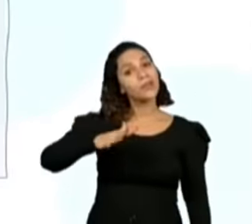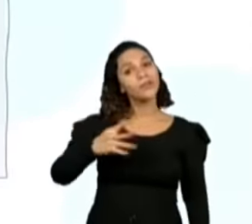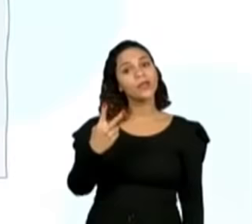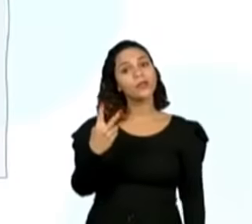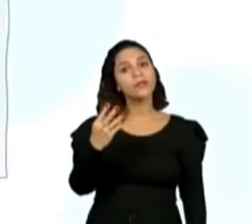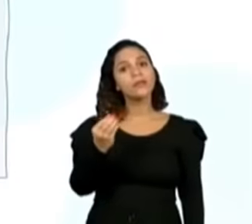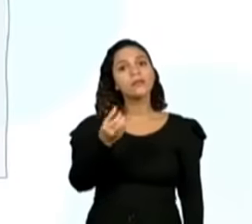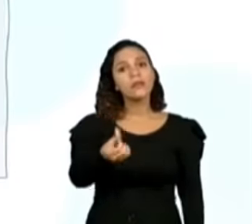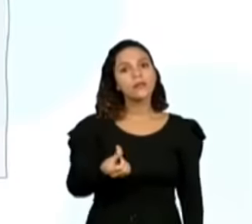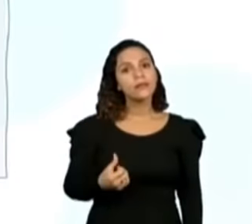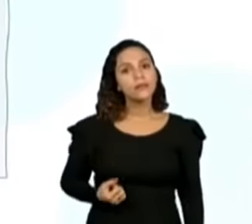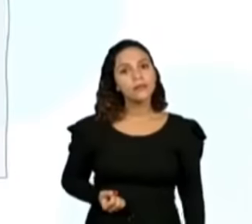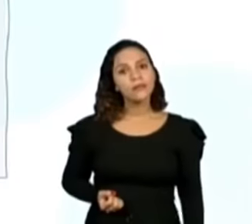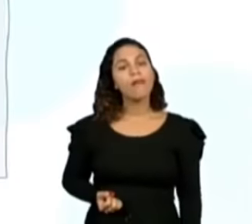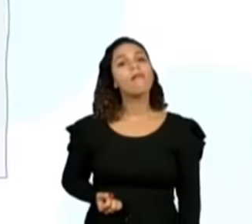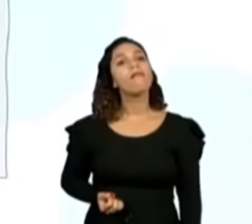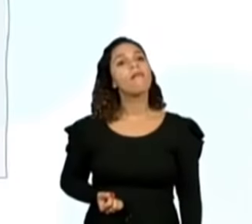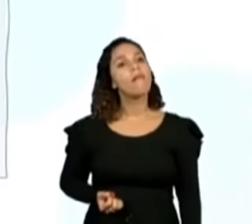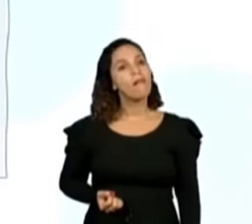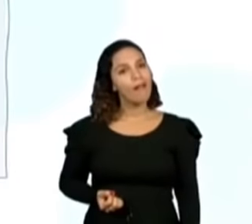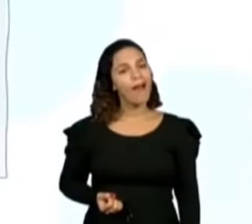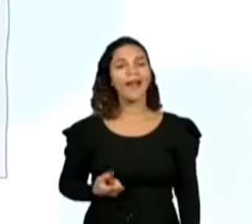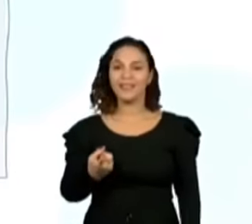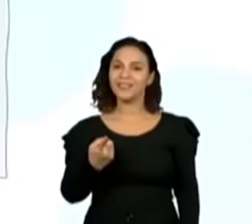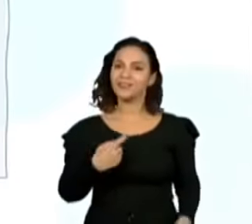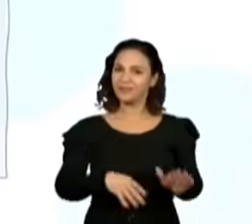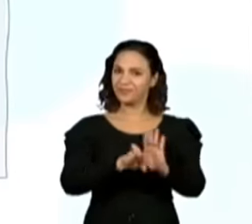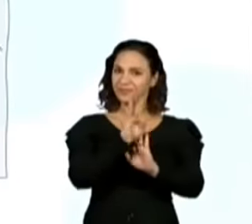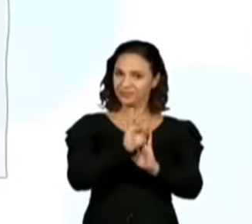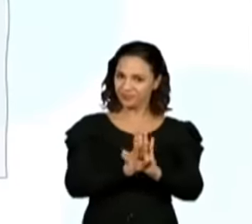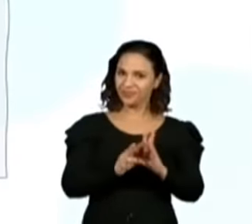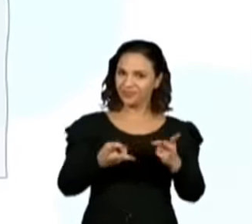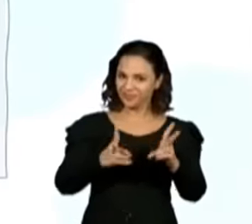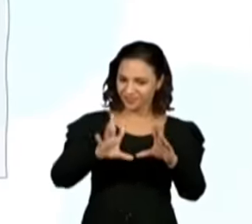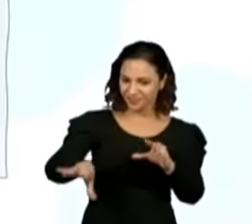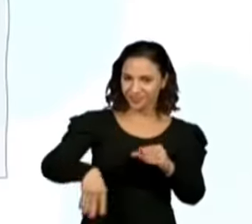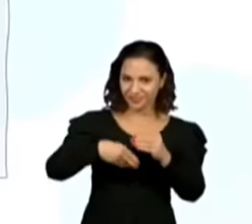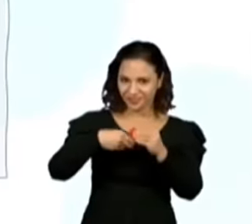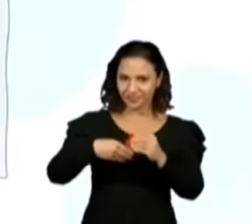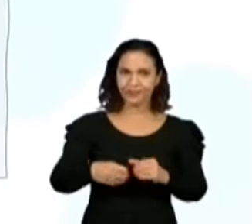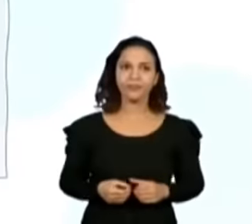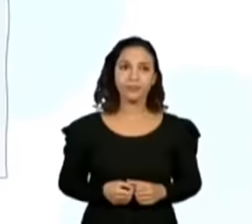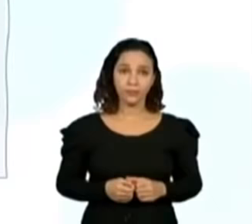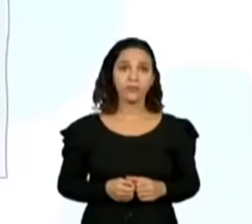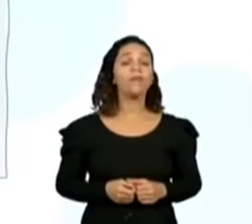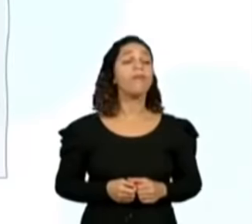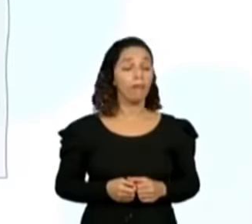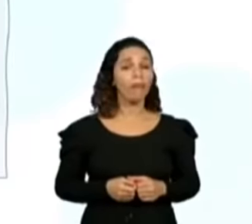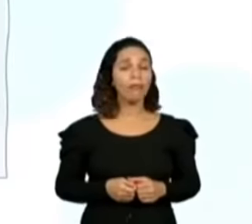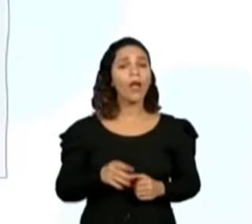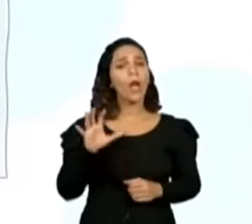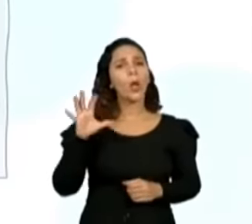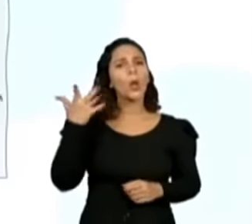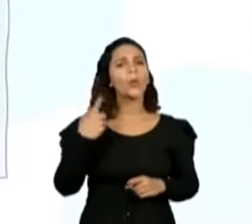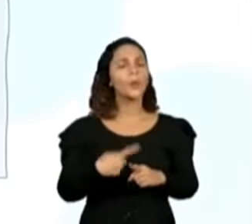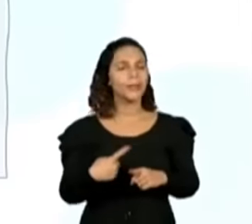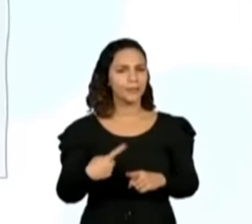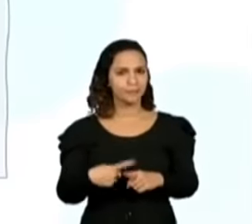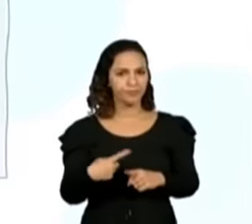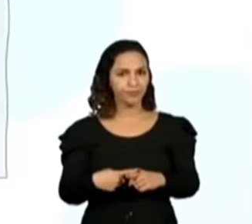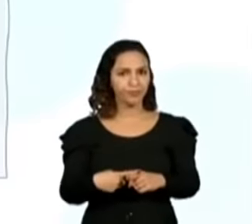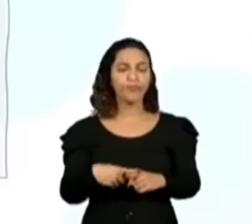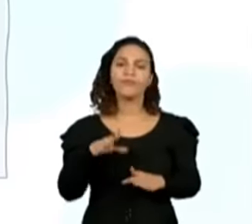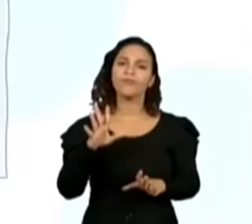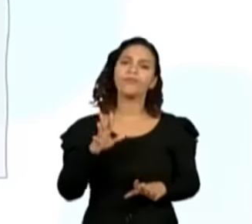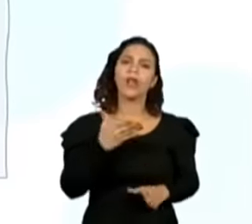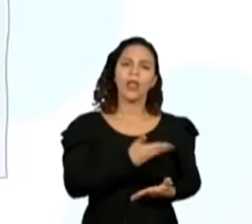206? E o texto segue com as informações. Isso acontece porque depois de